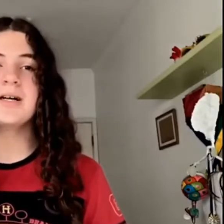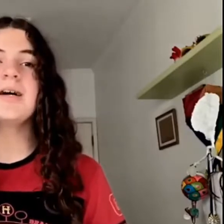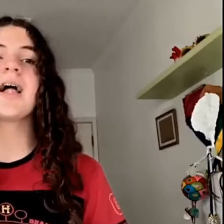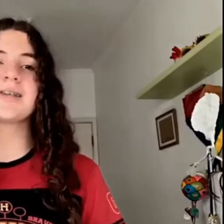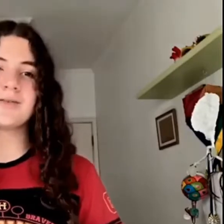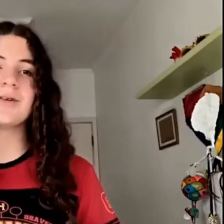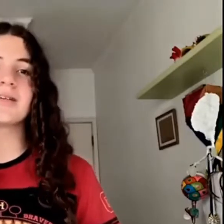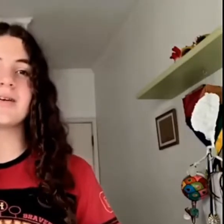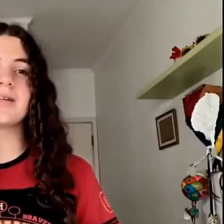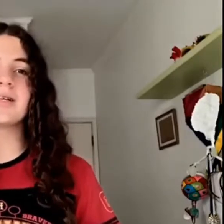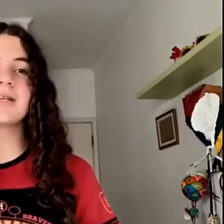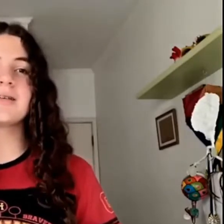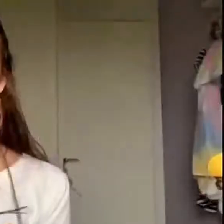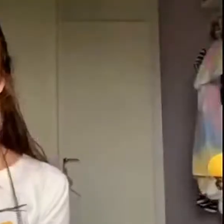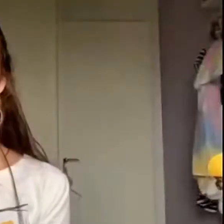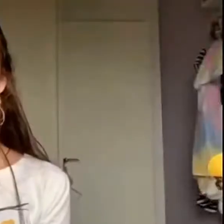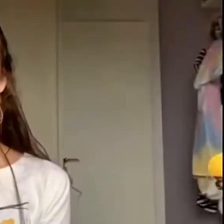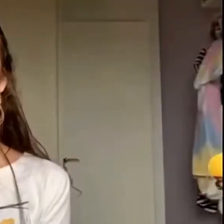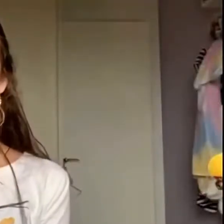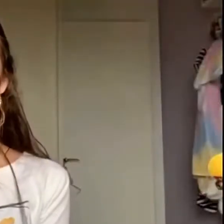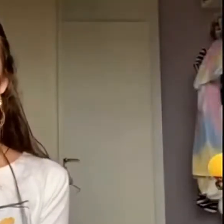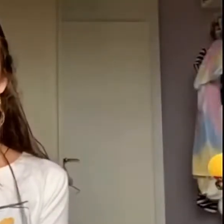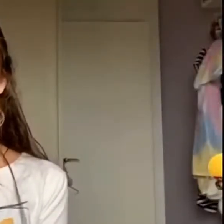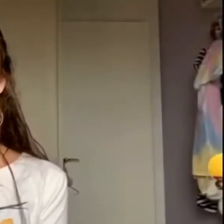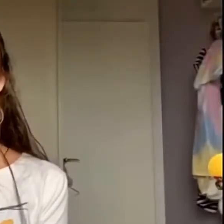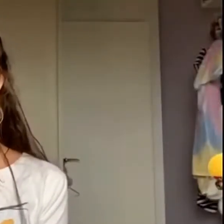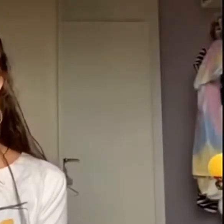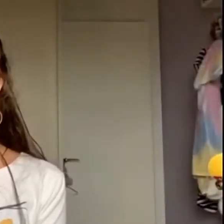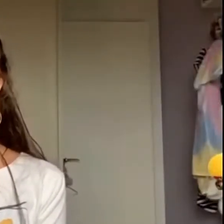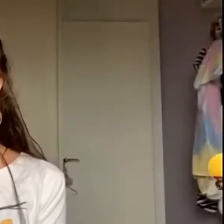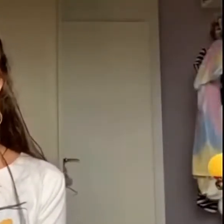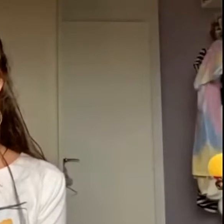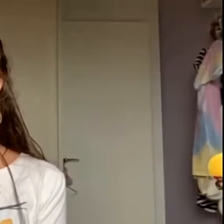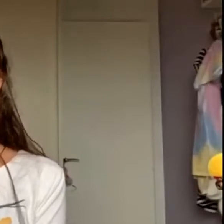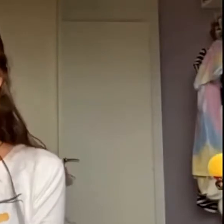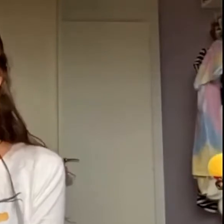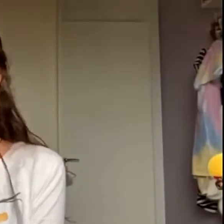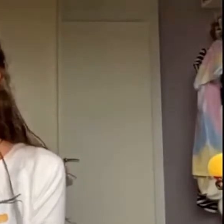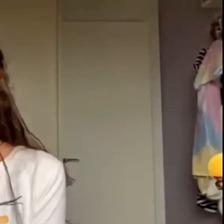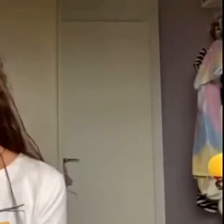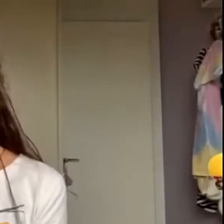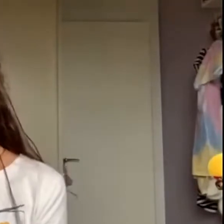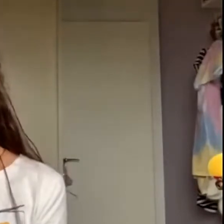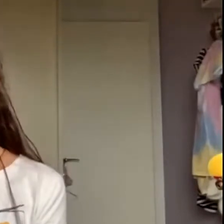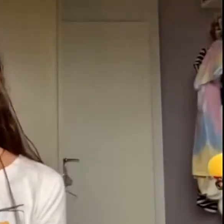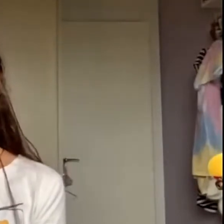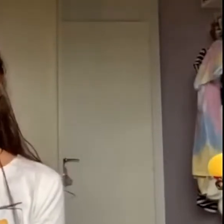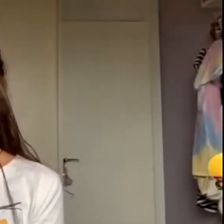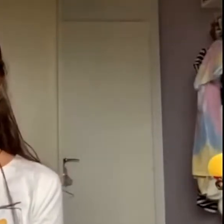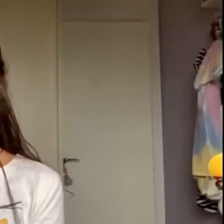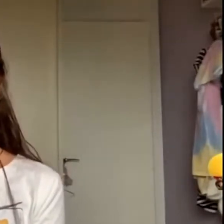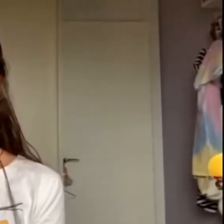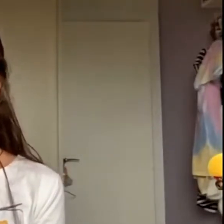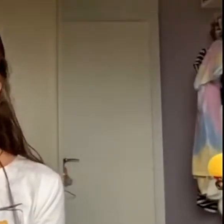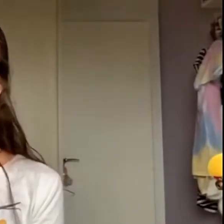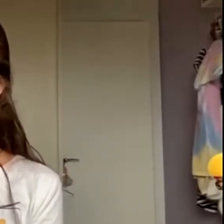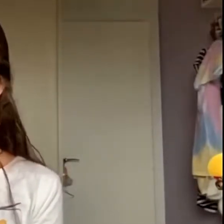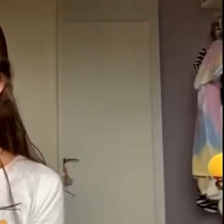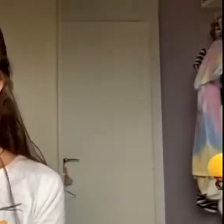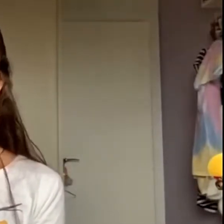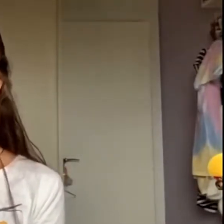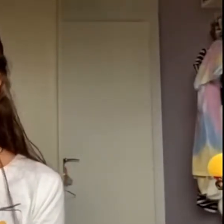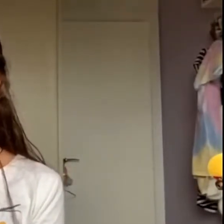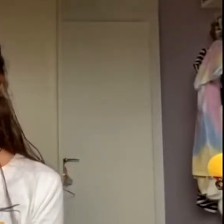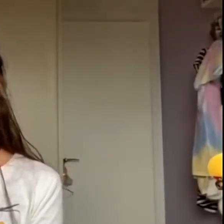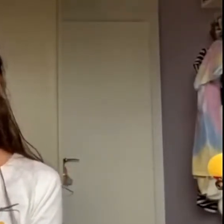uma, as tuas horas. Em que há, por vezes, súbitas demoras, plenas, como